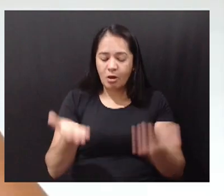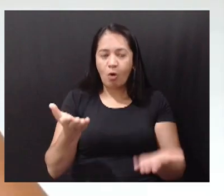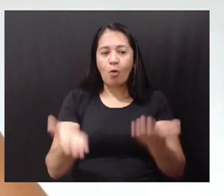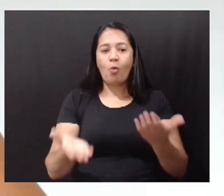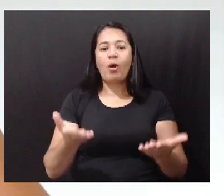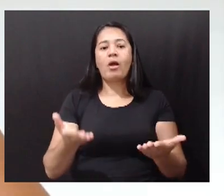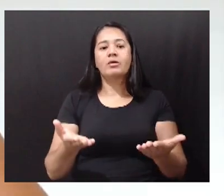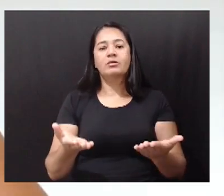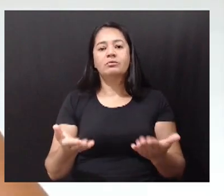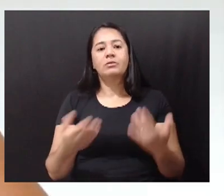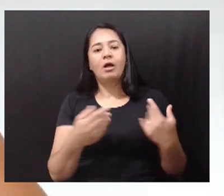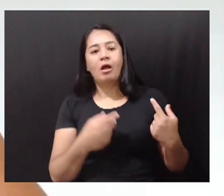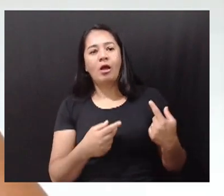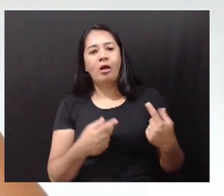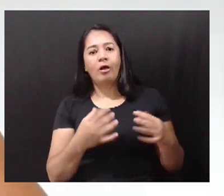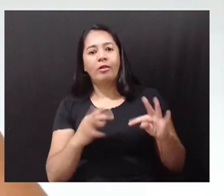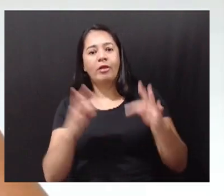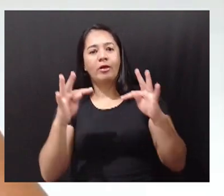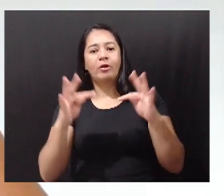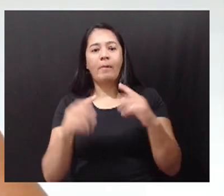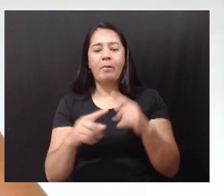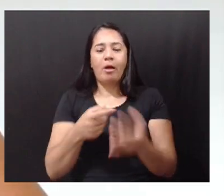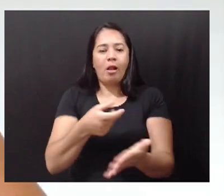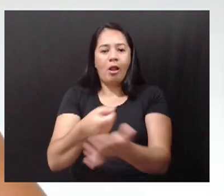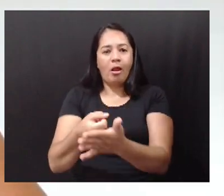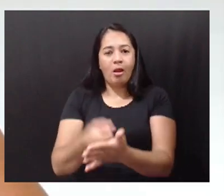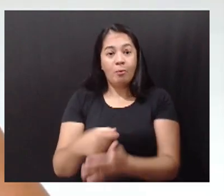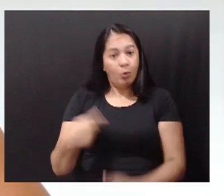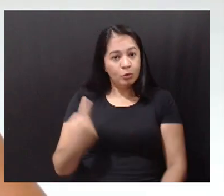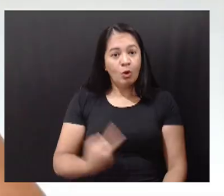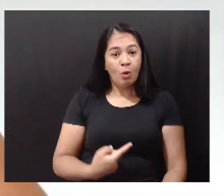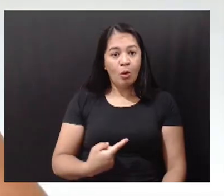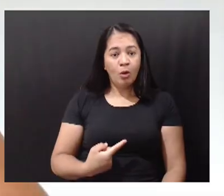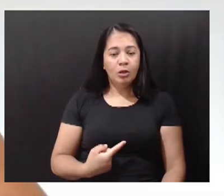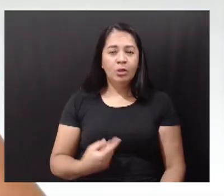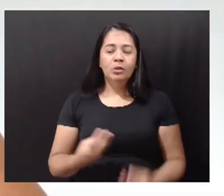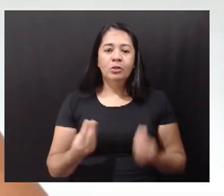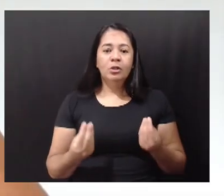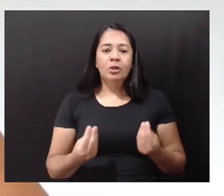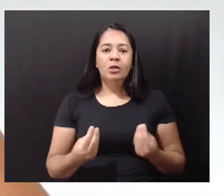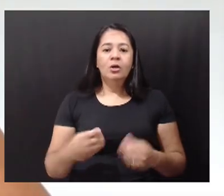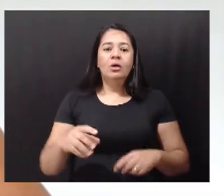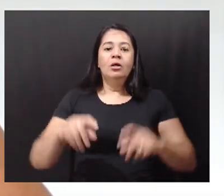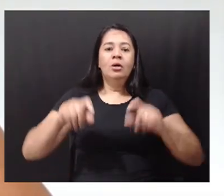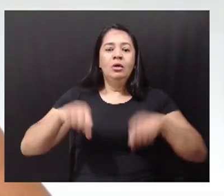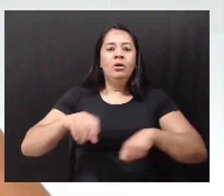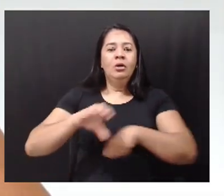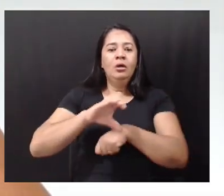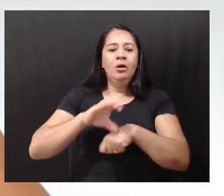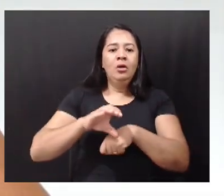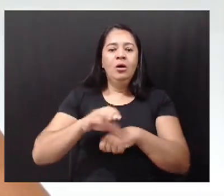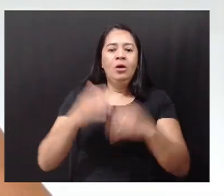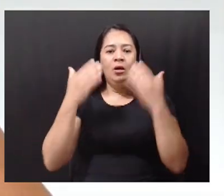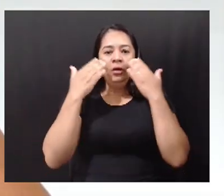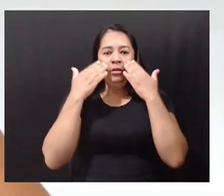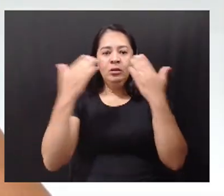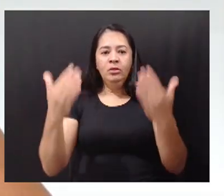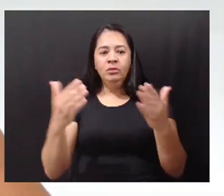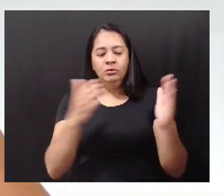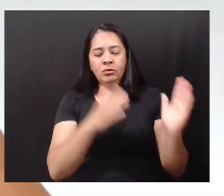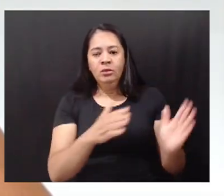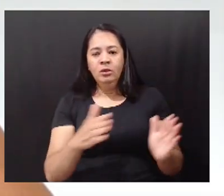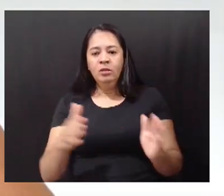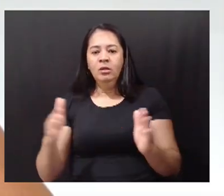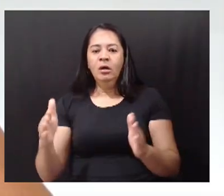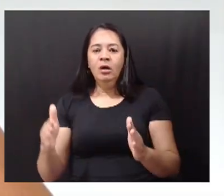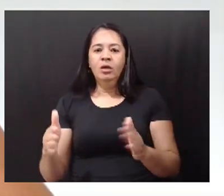avanços que nos impõem a estar nos capacitando para enfrentar, né, esse processo de evoluções todos os